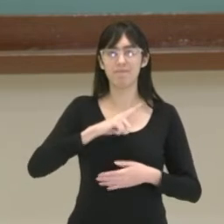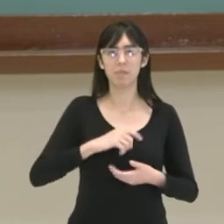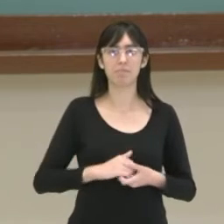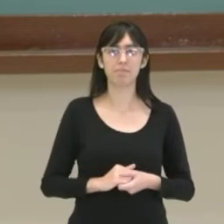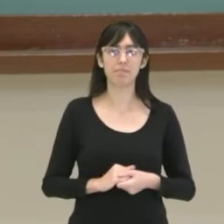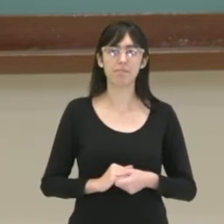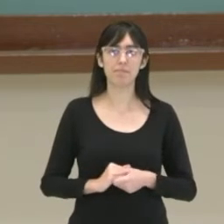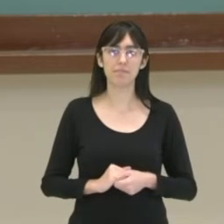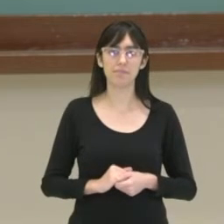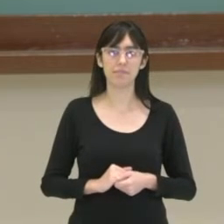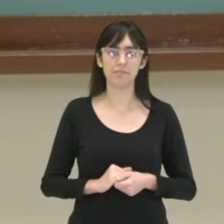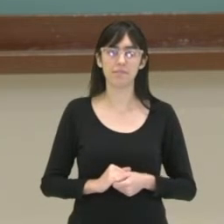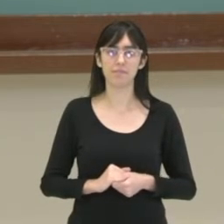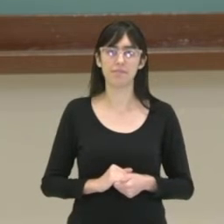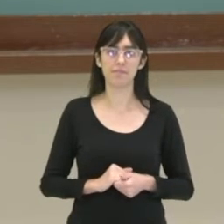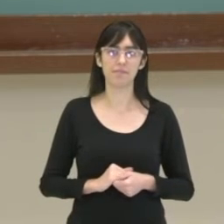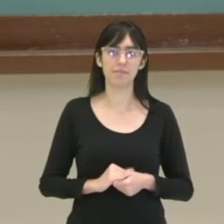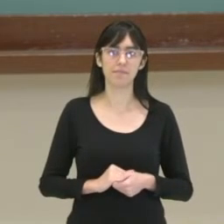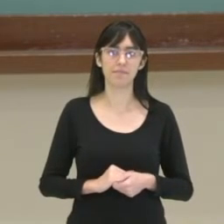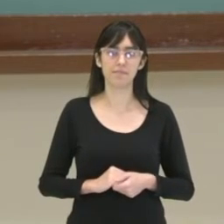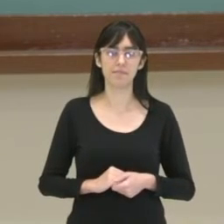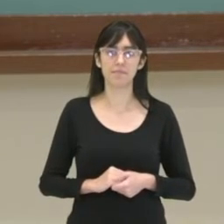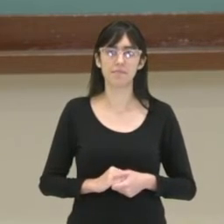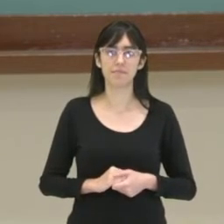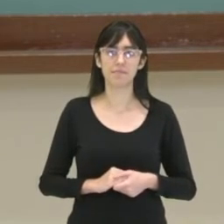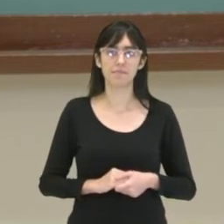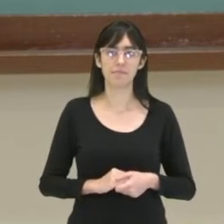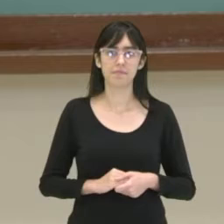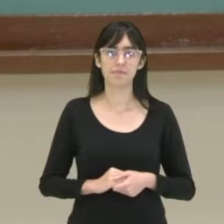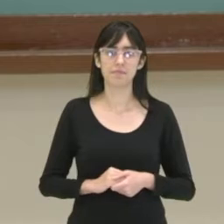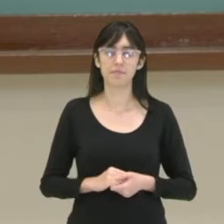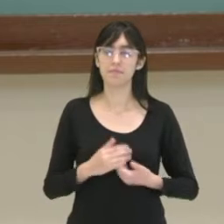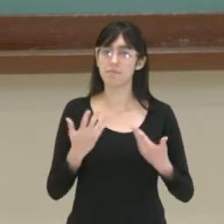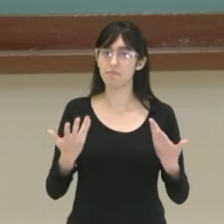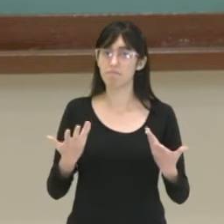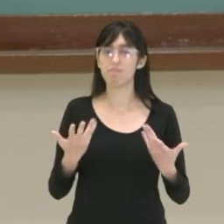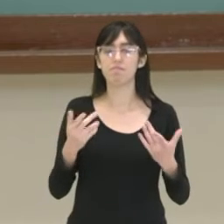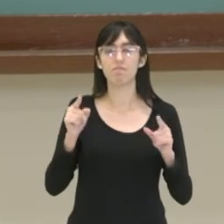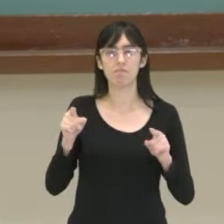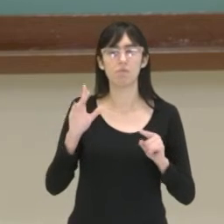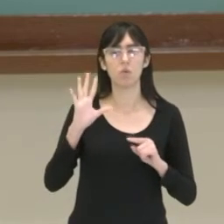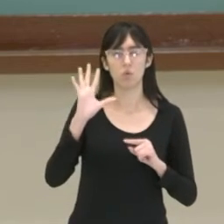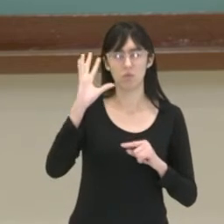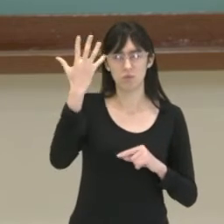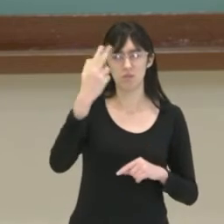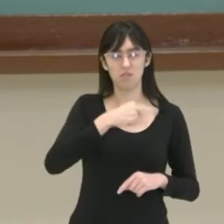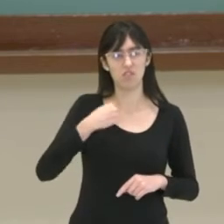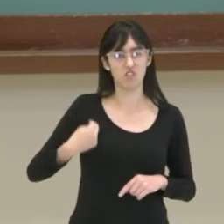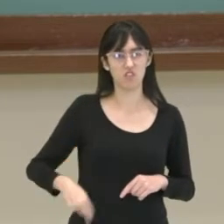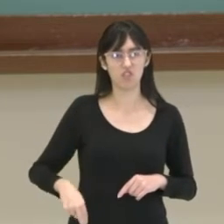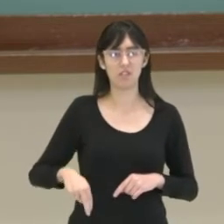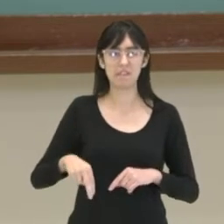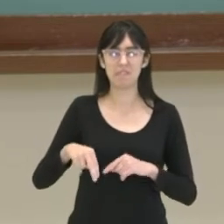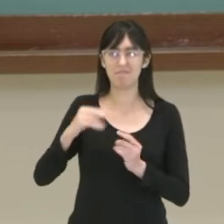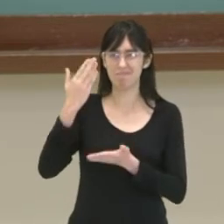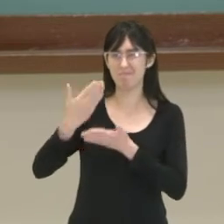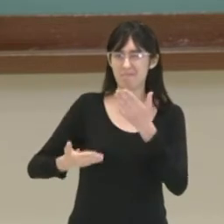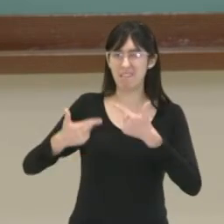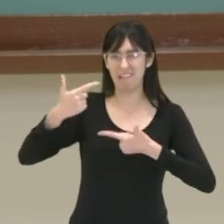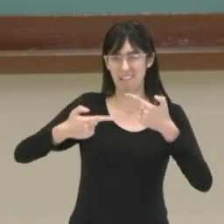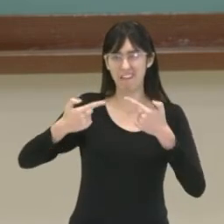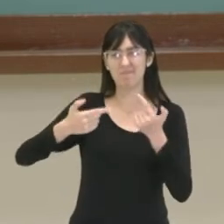Afeganistão. Bem, essa situação da China ter perdido a